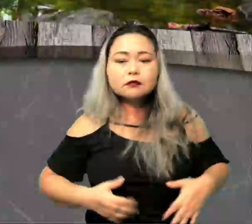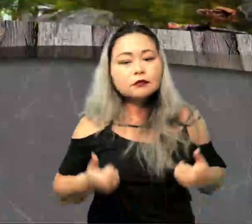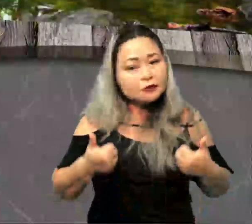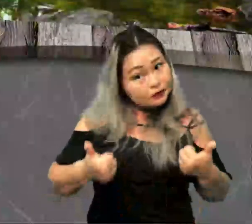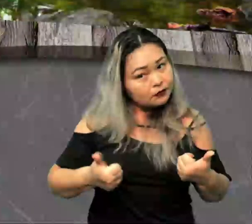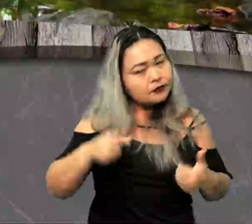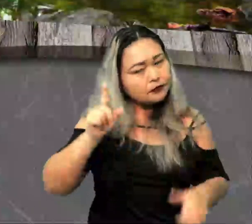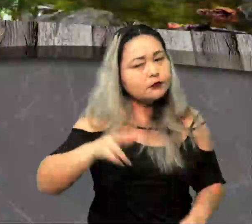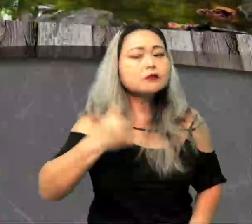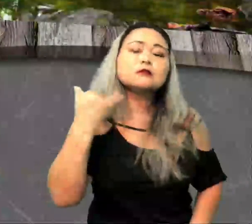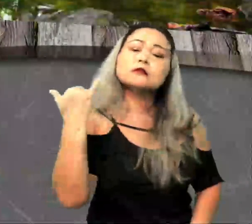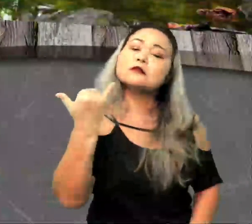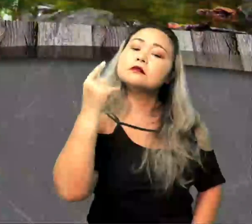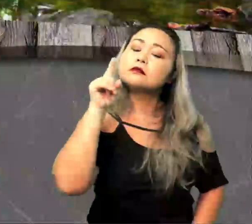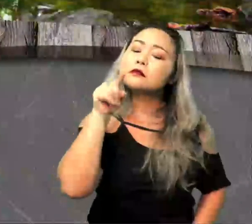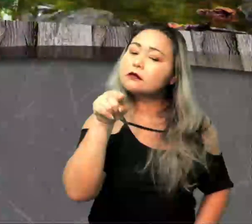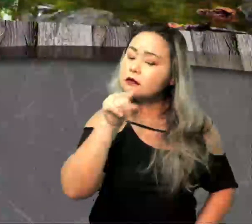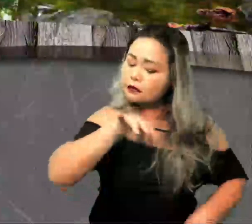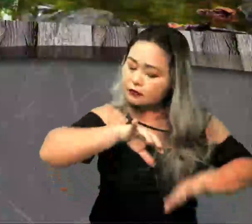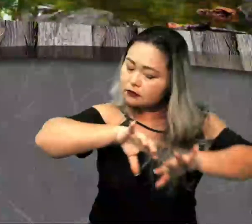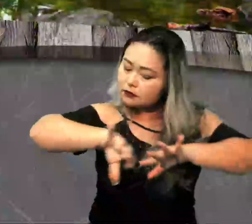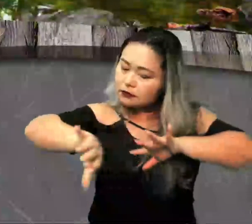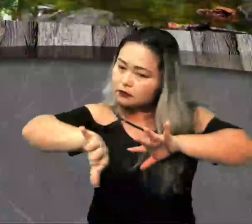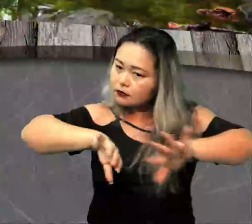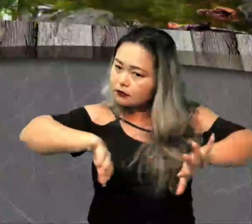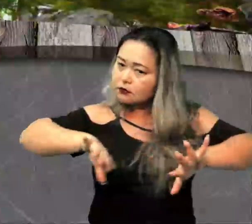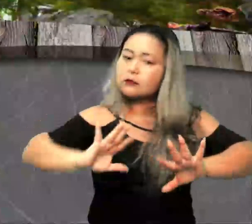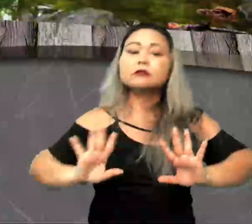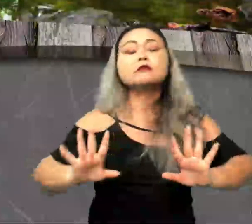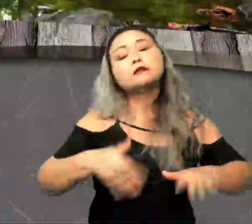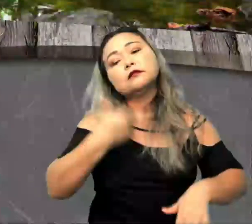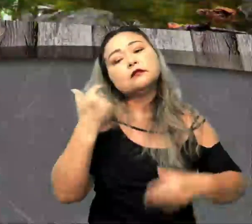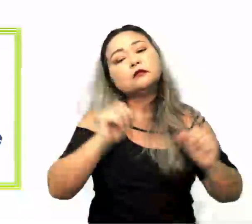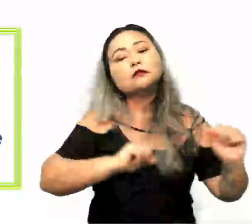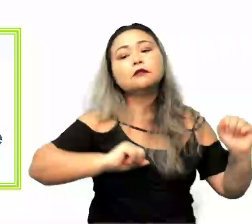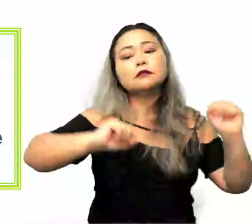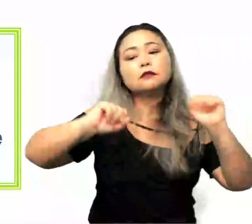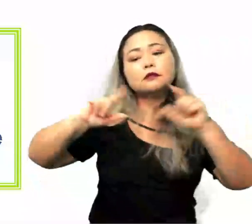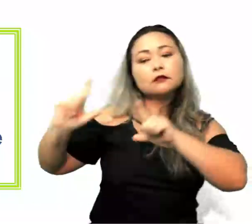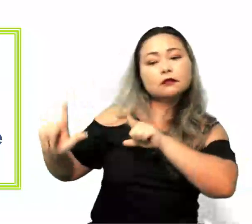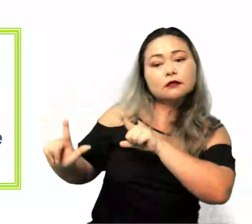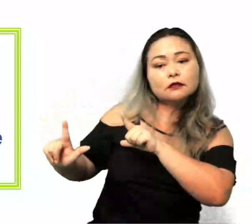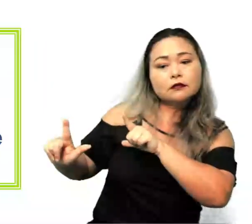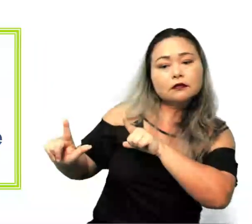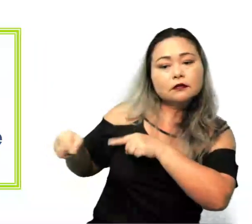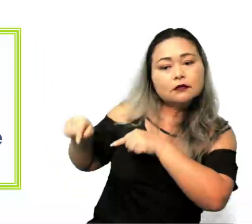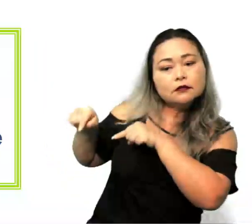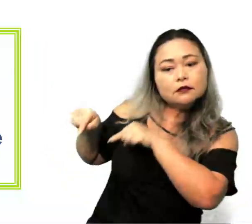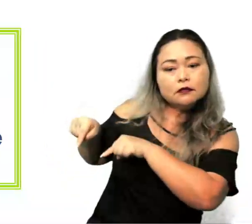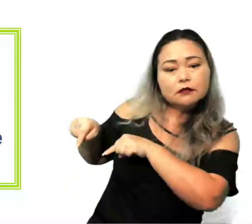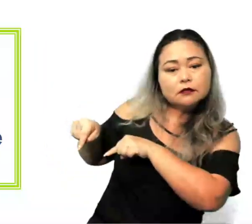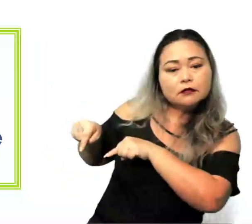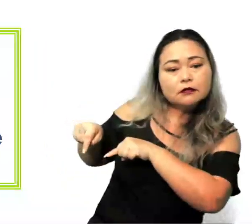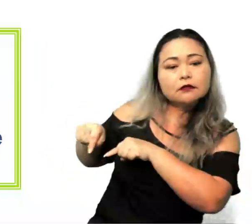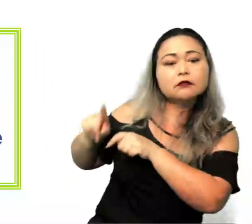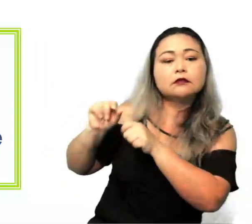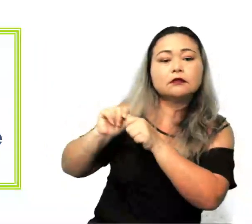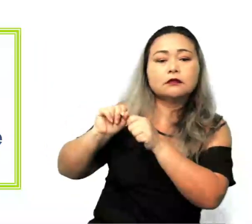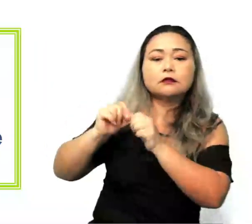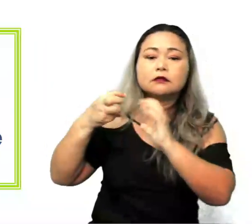bom? É muito importante você separar essas duas situações, mas vamos lá olhar o nosso material. Então, as células são as